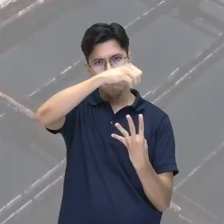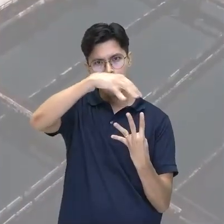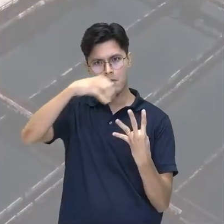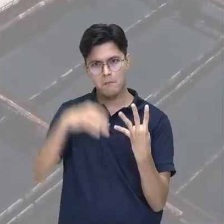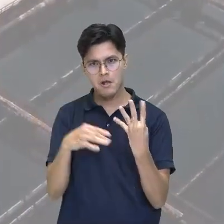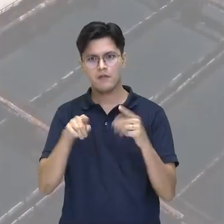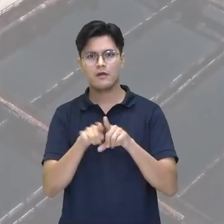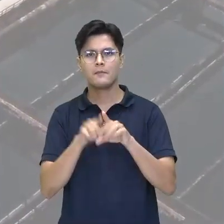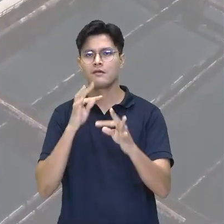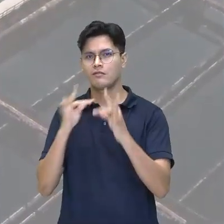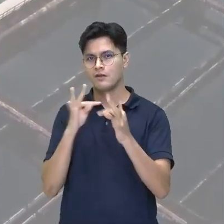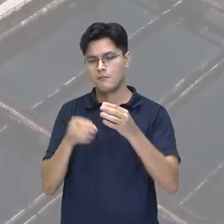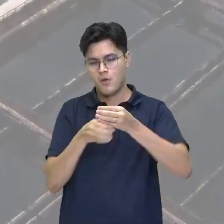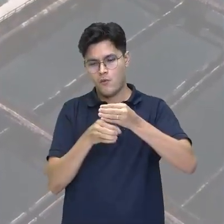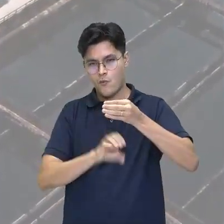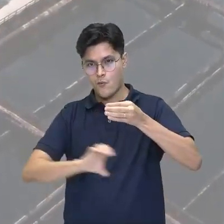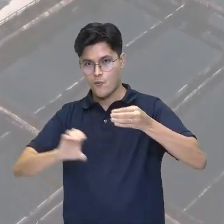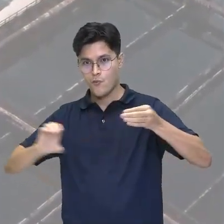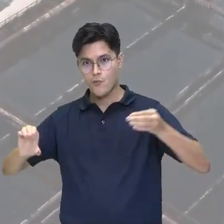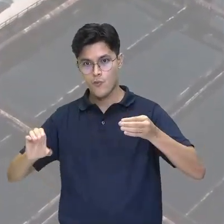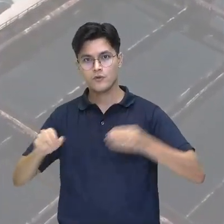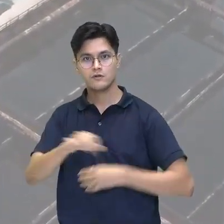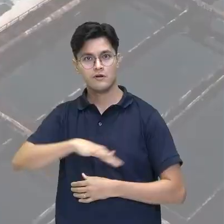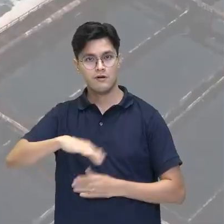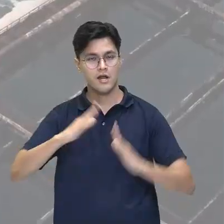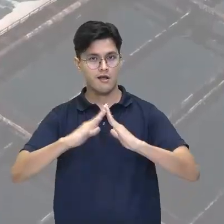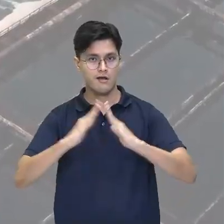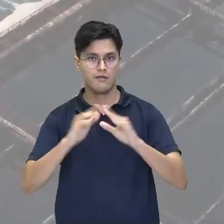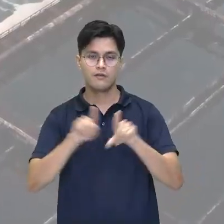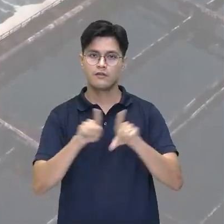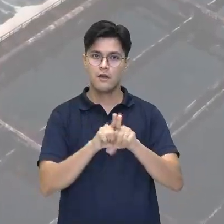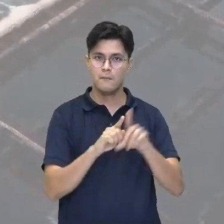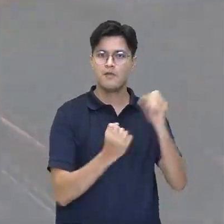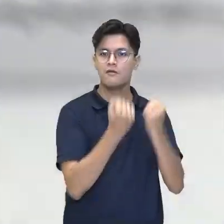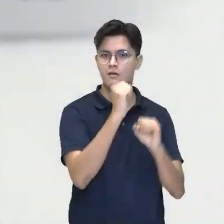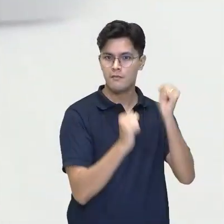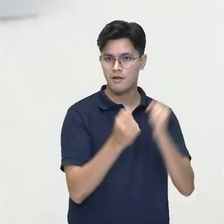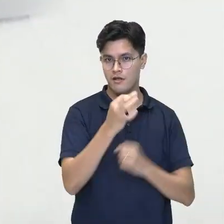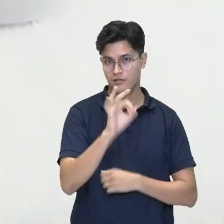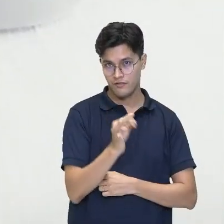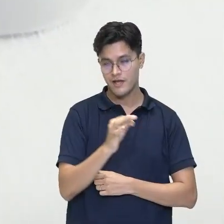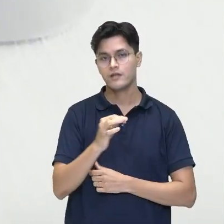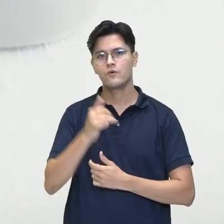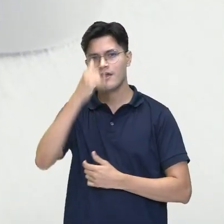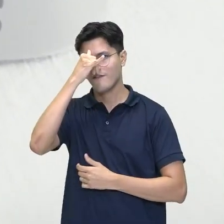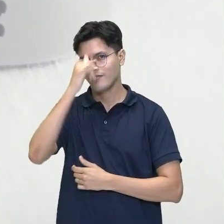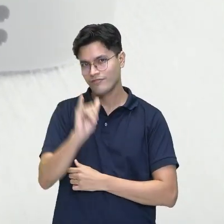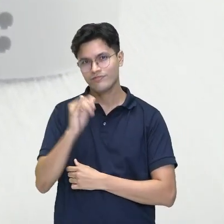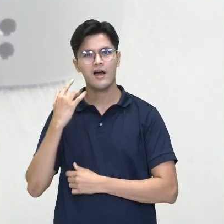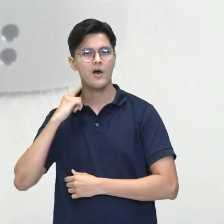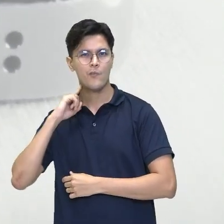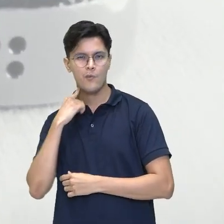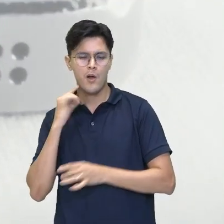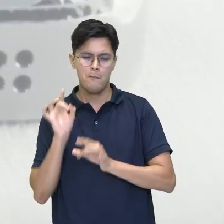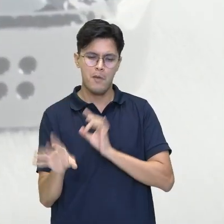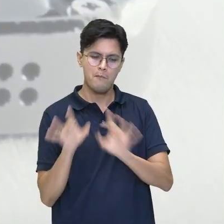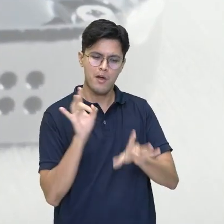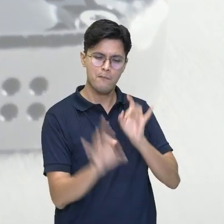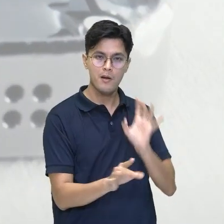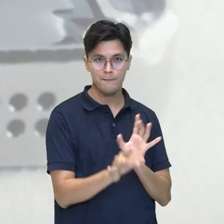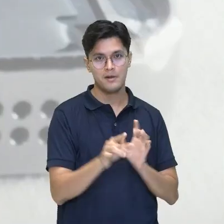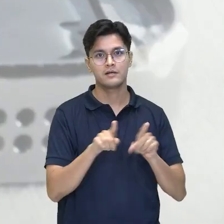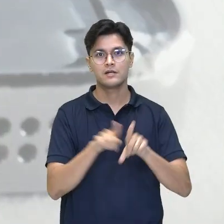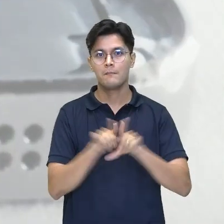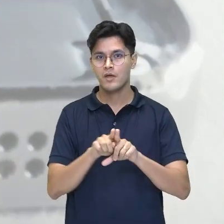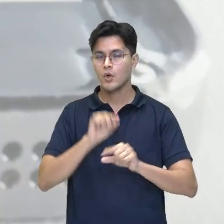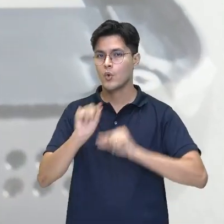domésticos para que não sejam jogados em rios, lagos, córregos e mares. Descarte de baterias de celulares e outros